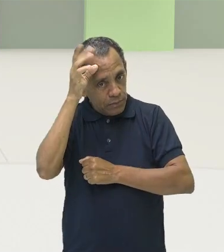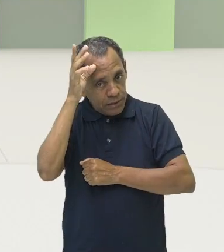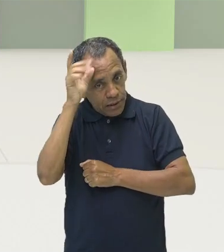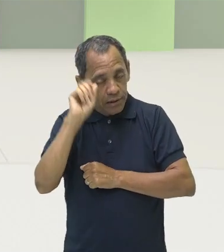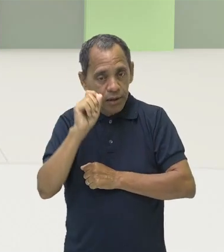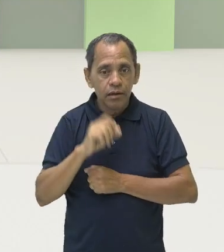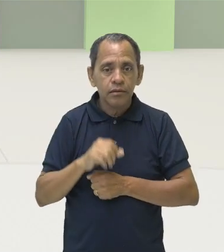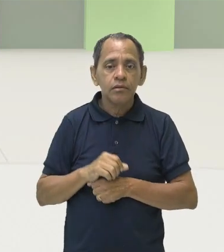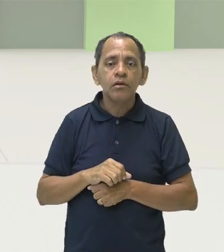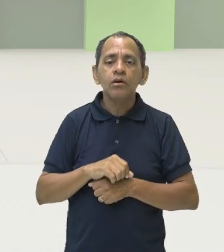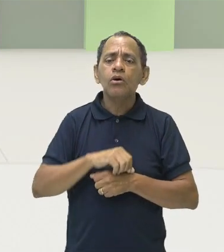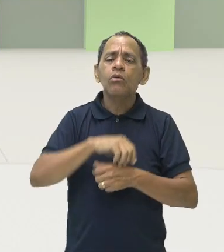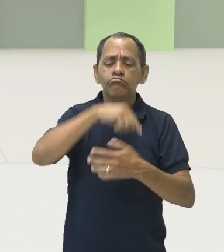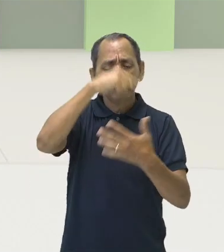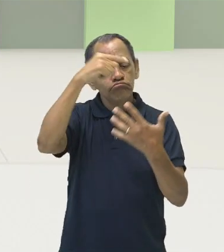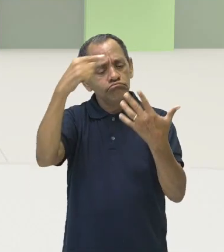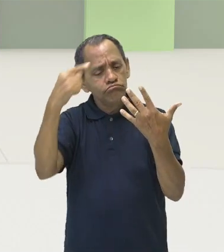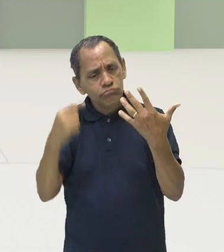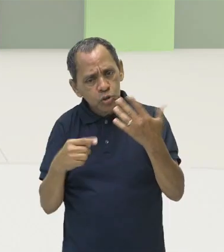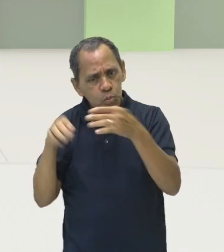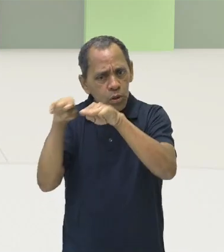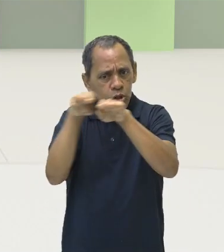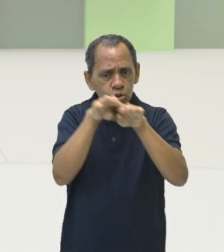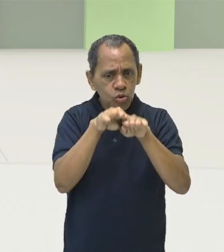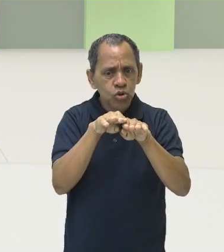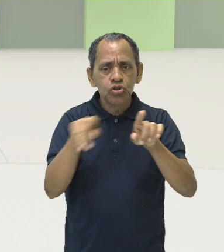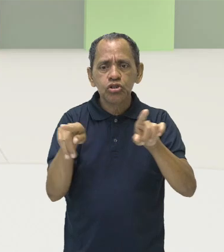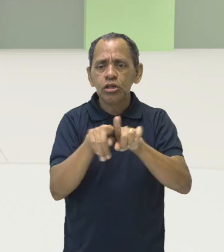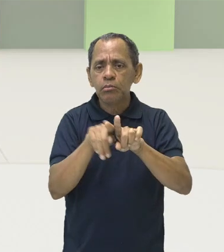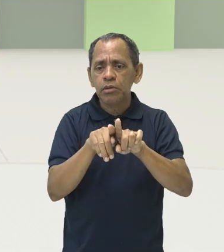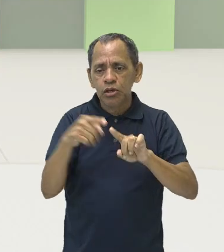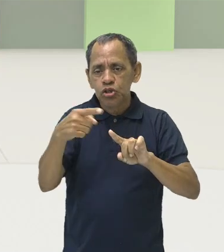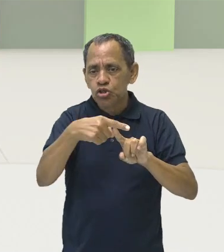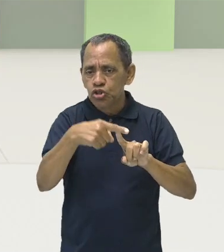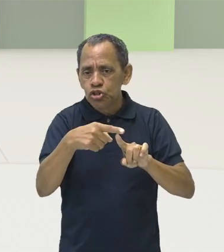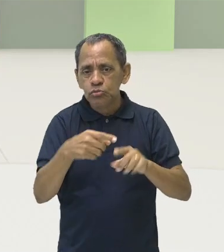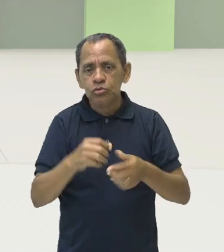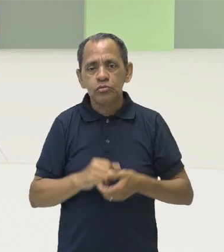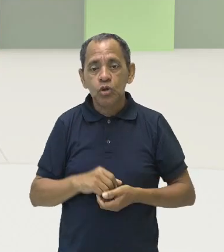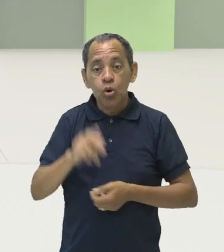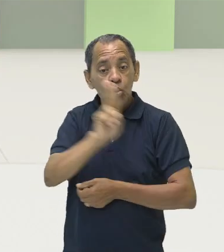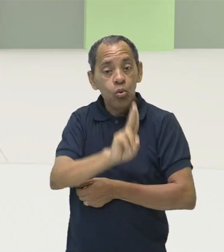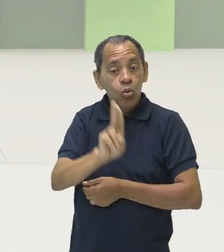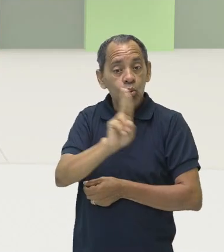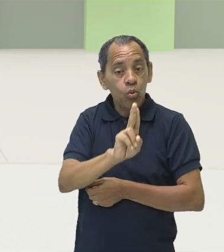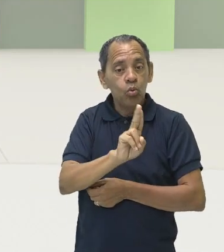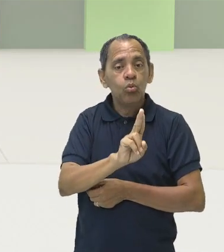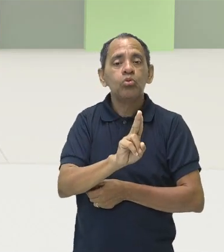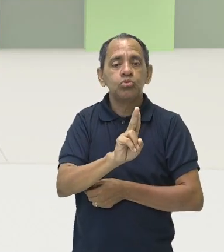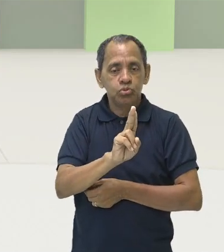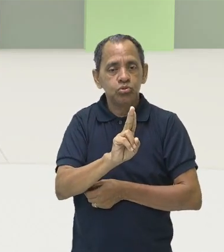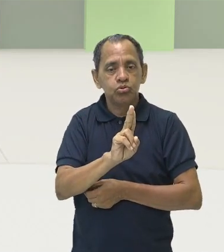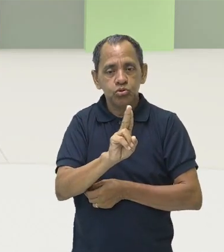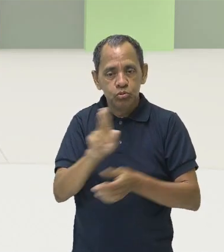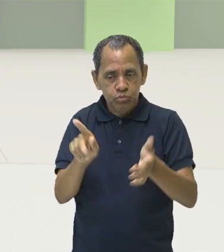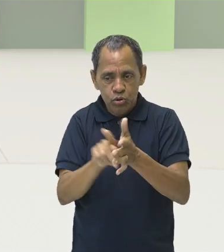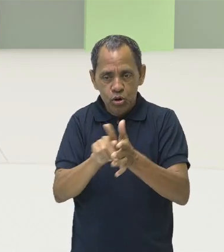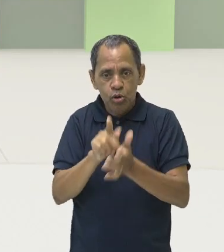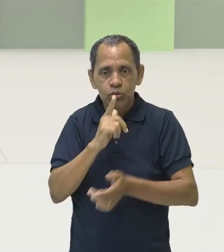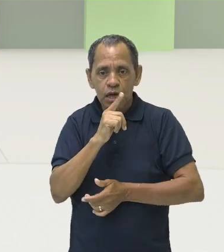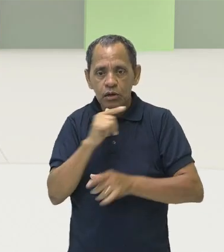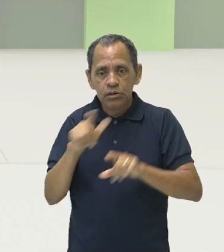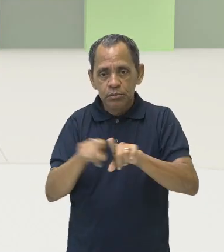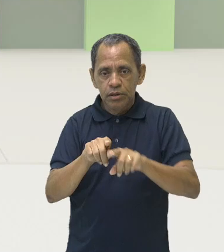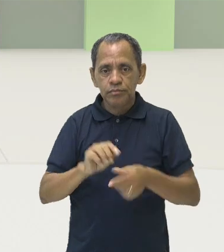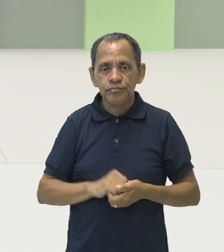quais são esses tipos de padrões e para qual uso é destinada aquela água. Então, como a